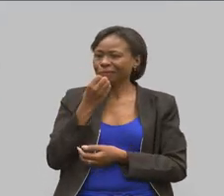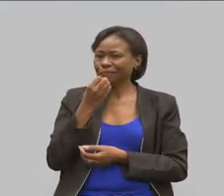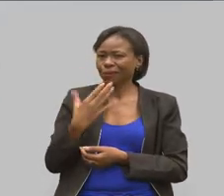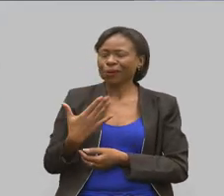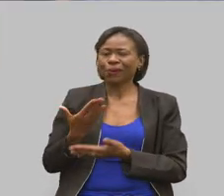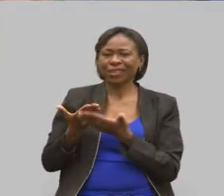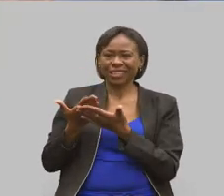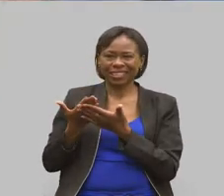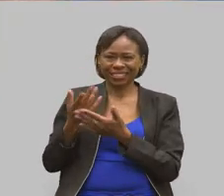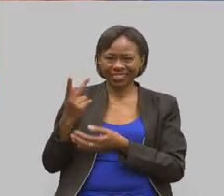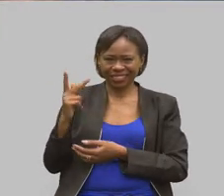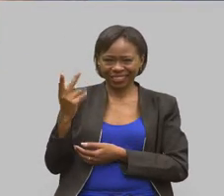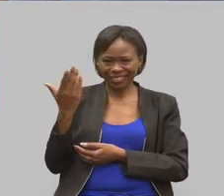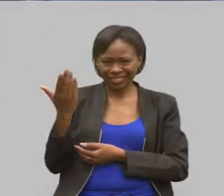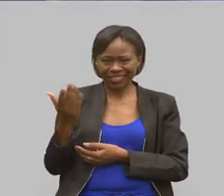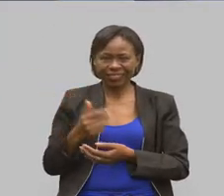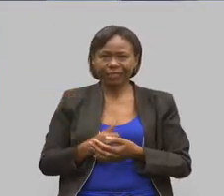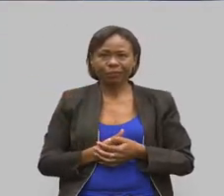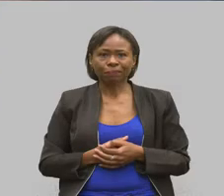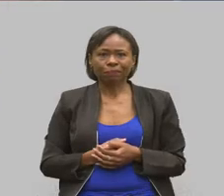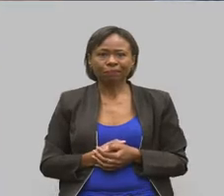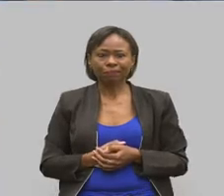eh voltar